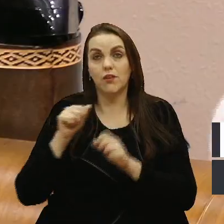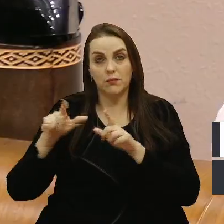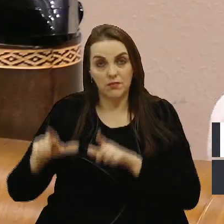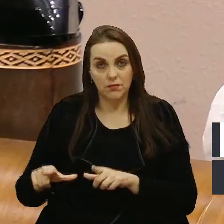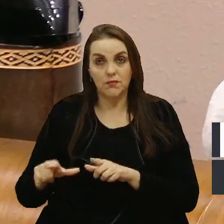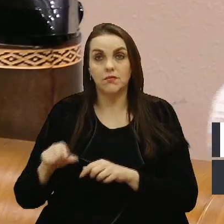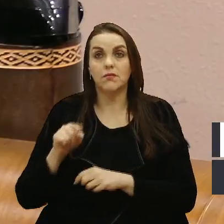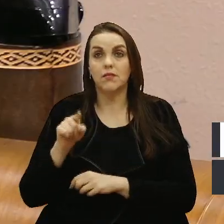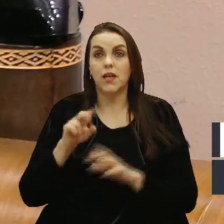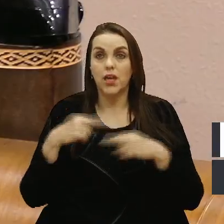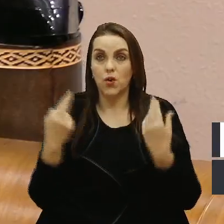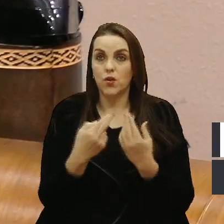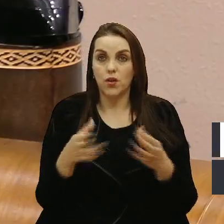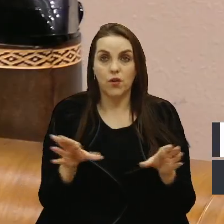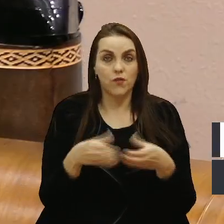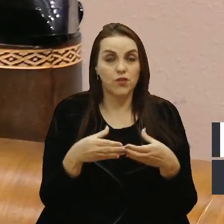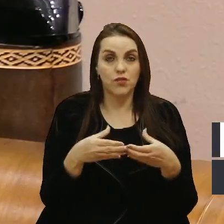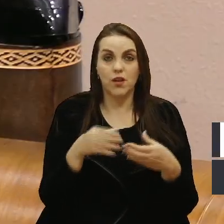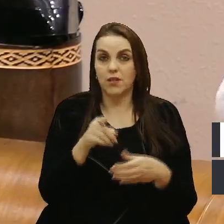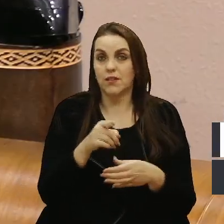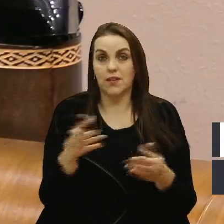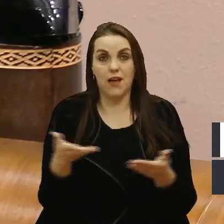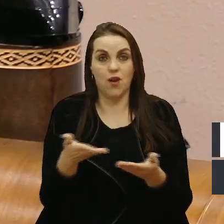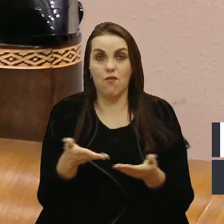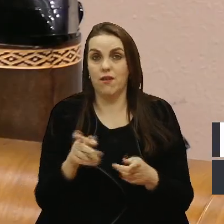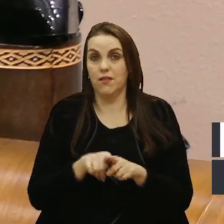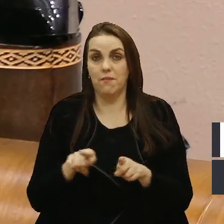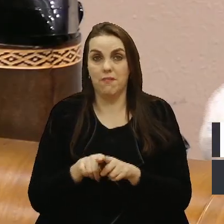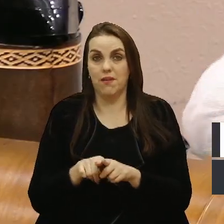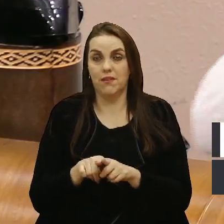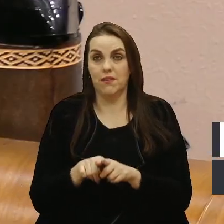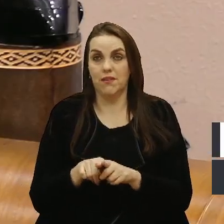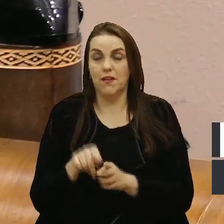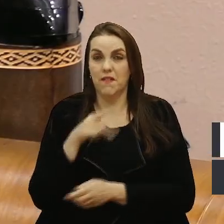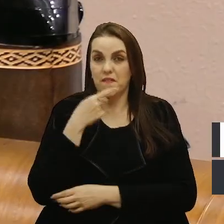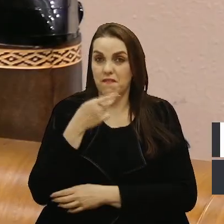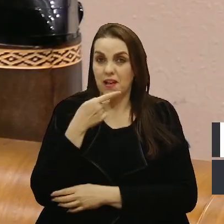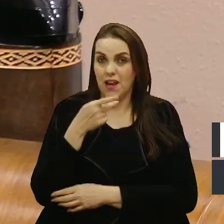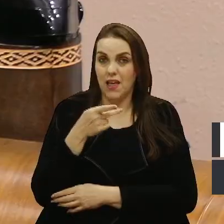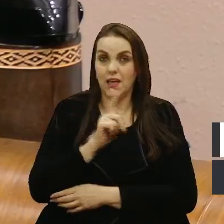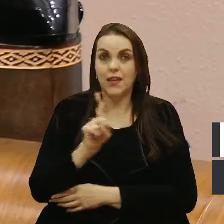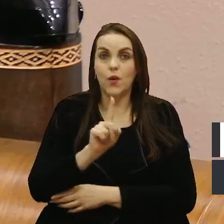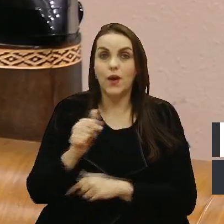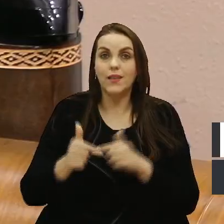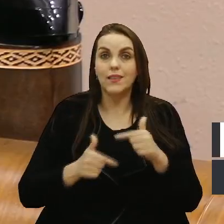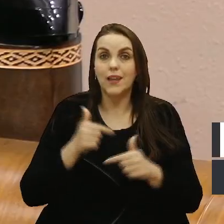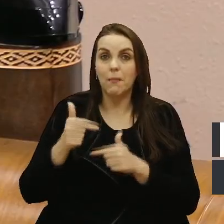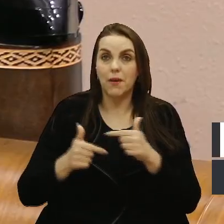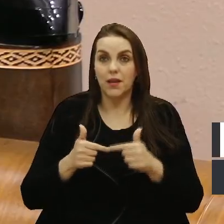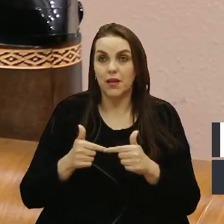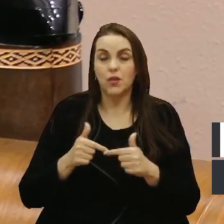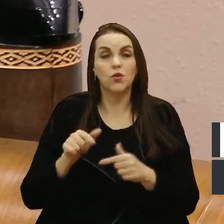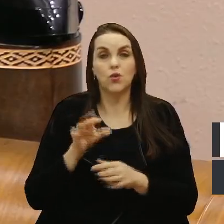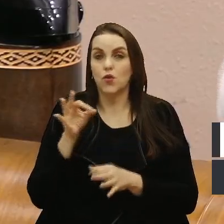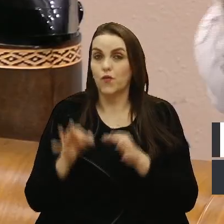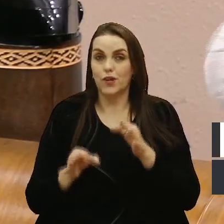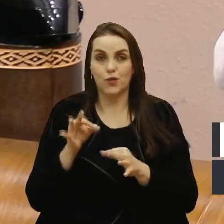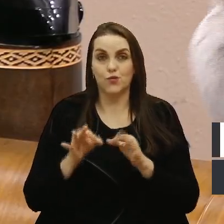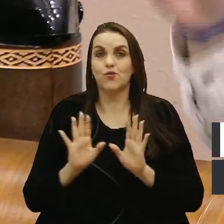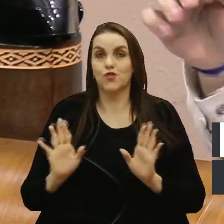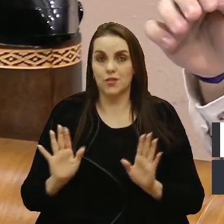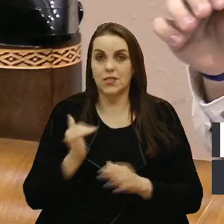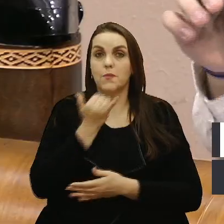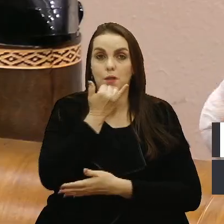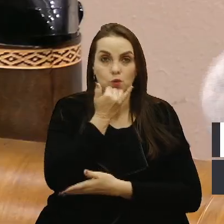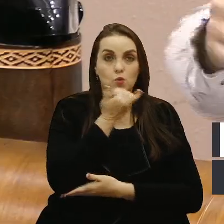isso agora por uma provocação do vereador Caleb. Falar que não estavam trabalhando foi injusto. Eu peço